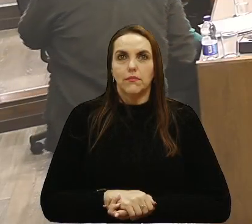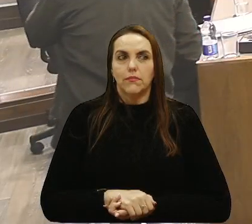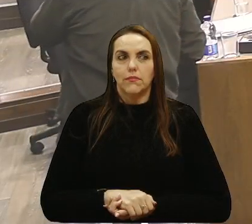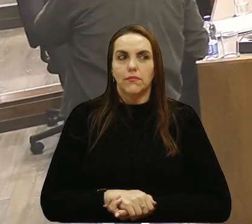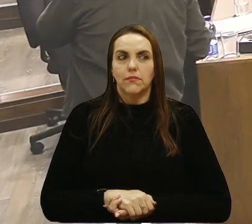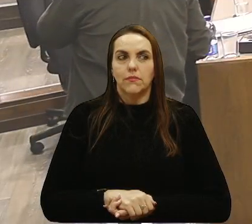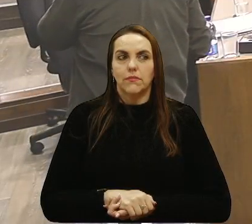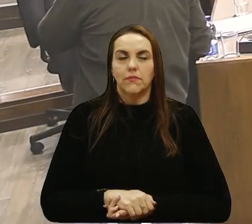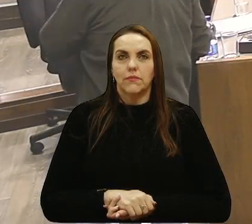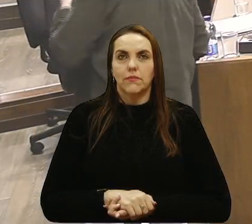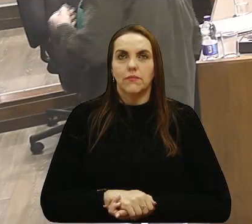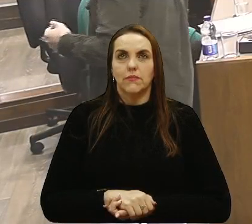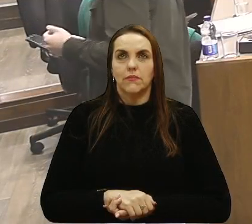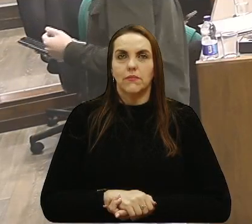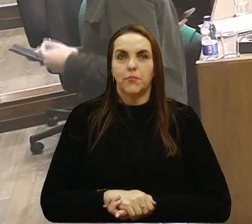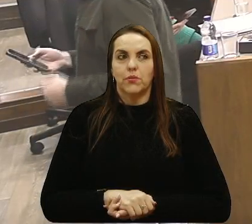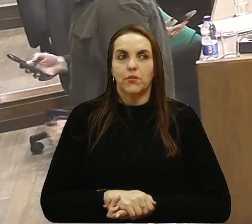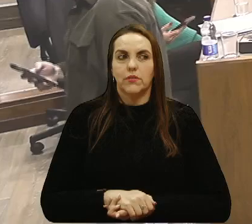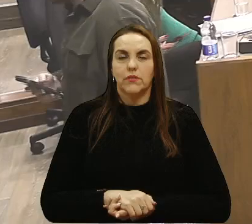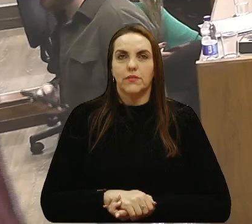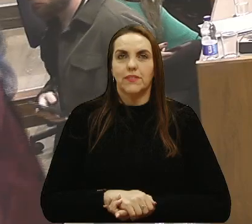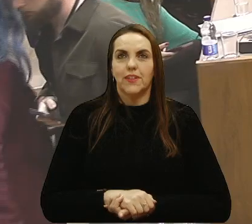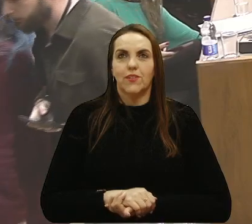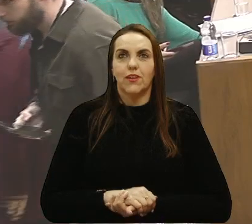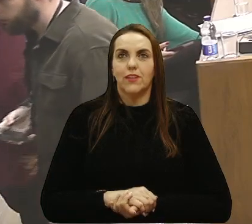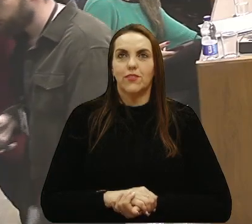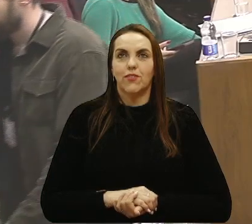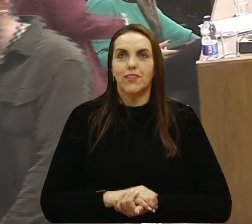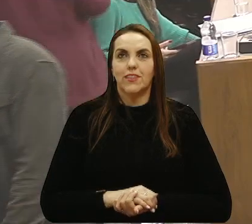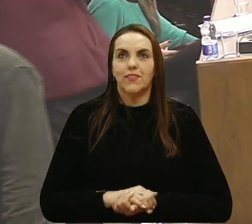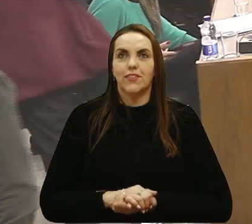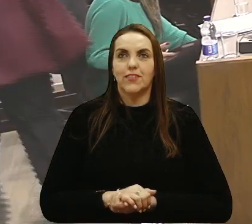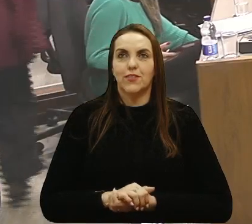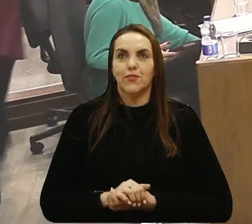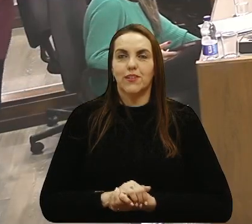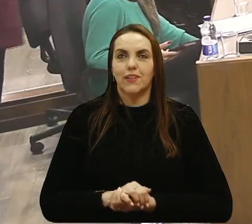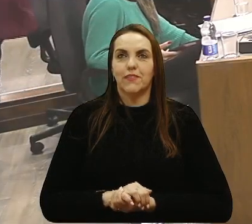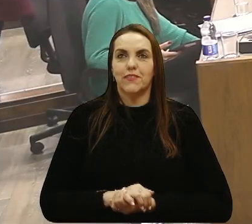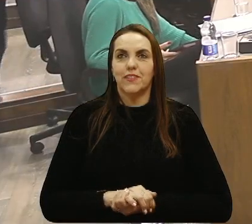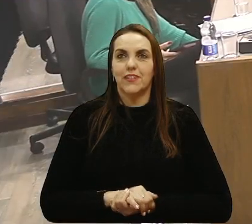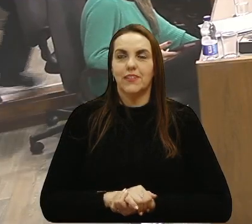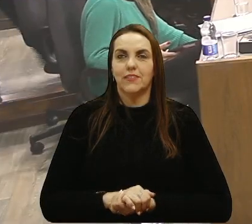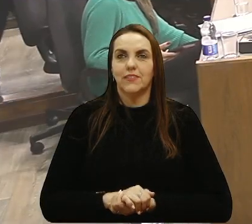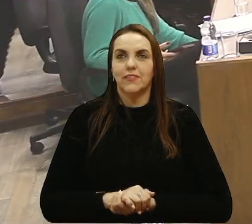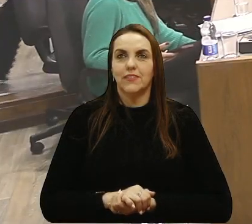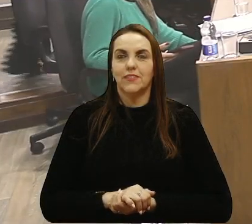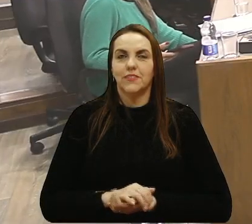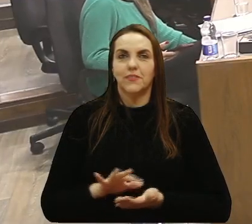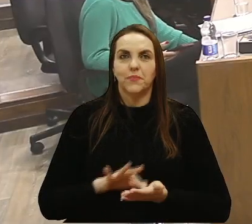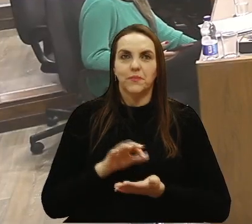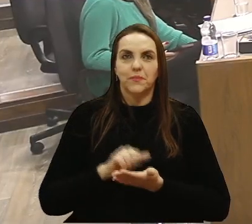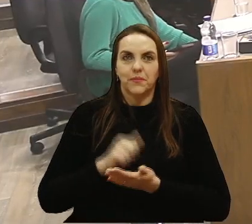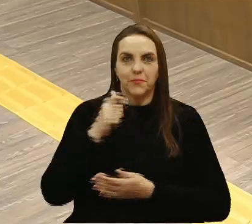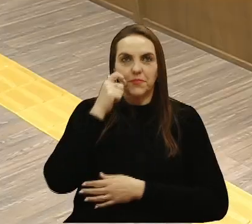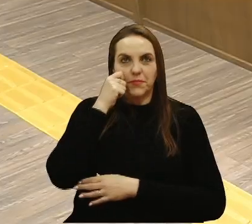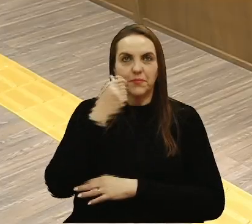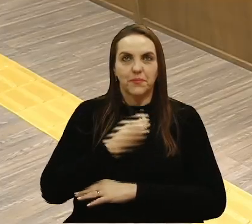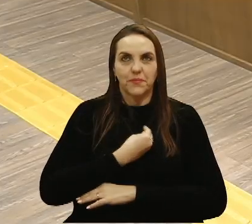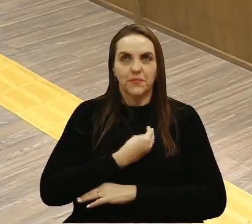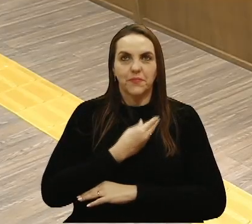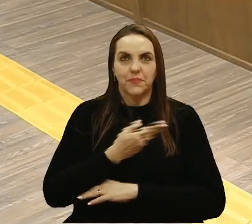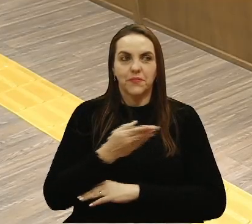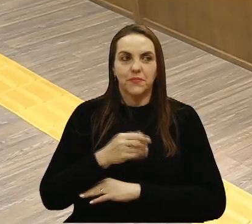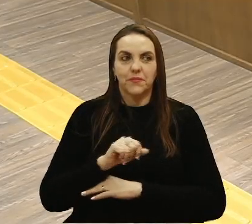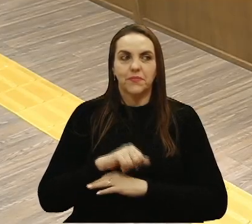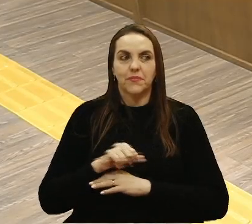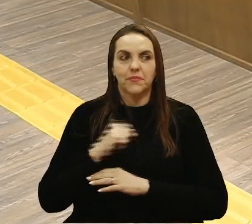Ô, ficou boa a cantoria? Encerrado o registro de presenças. Tem que dizer todos? Presentes os vereadores Andressa